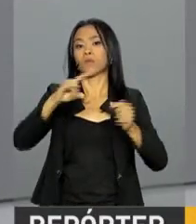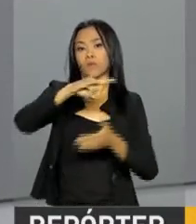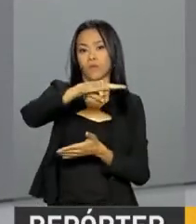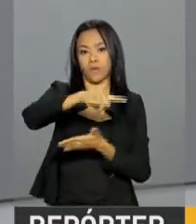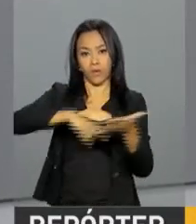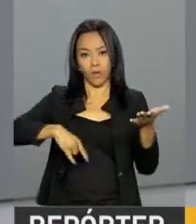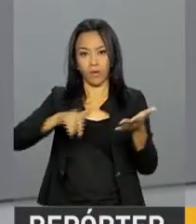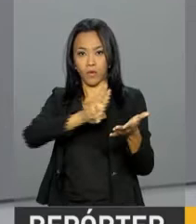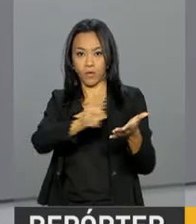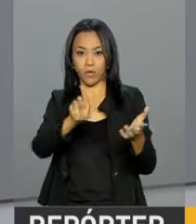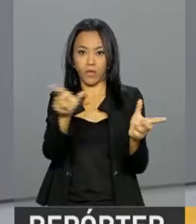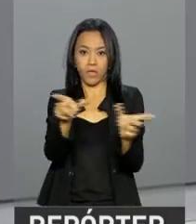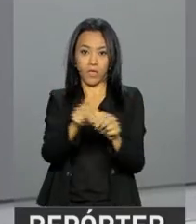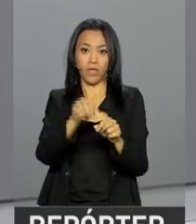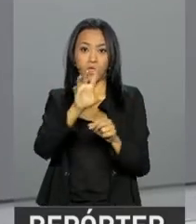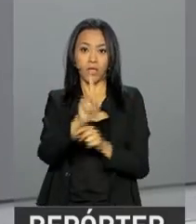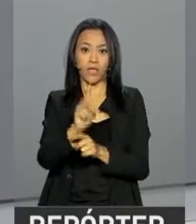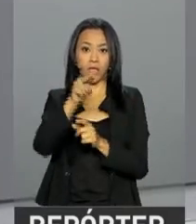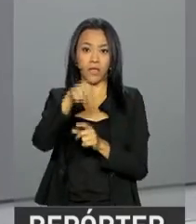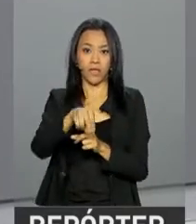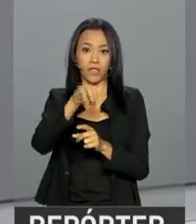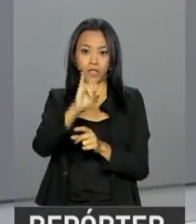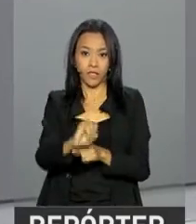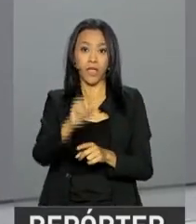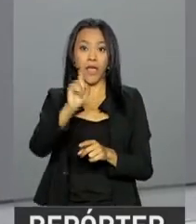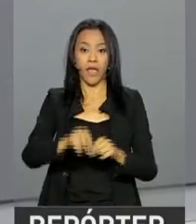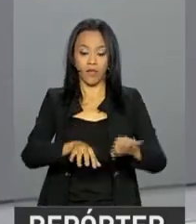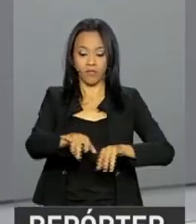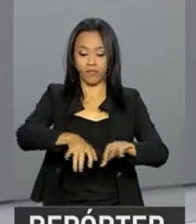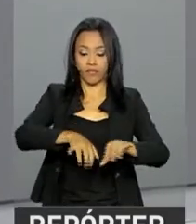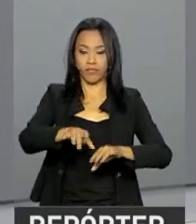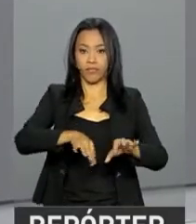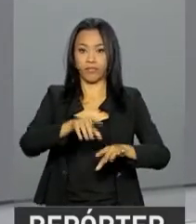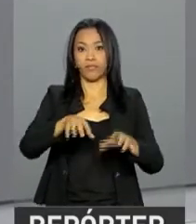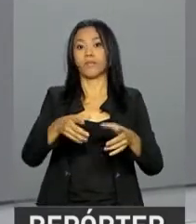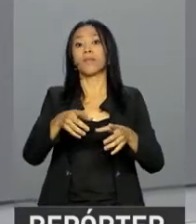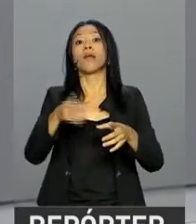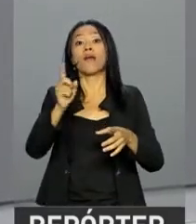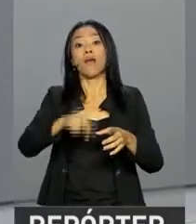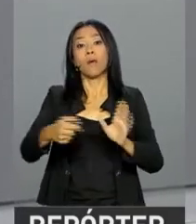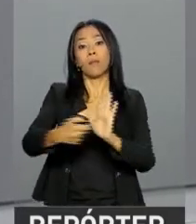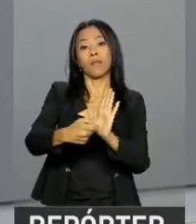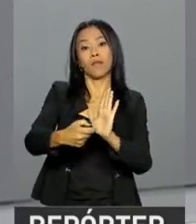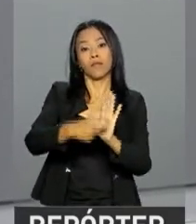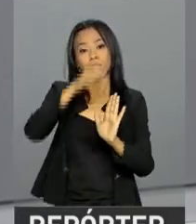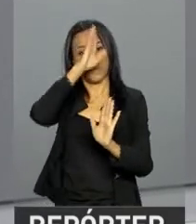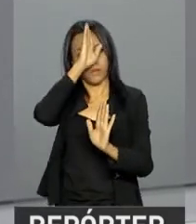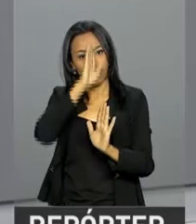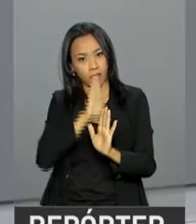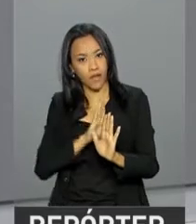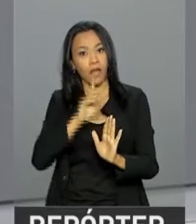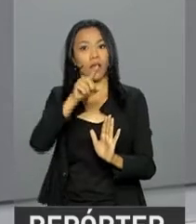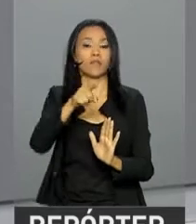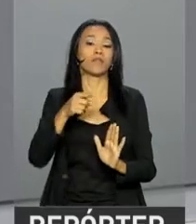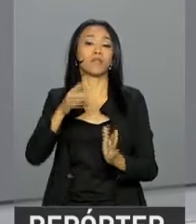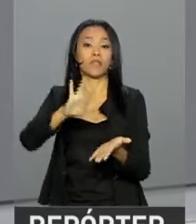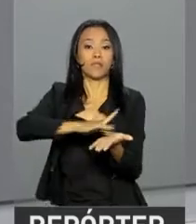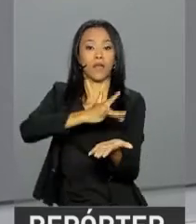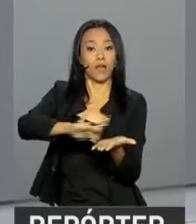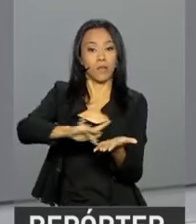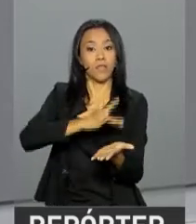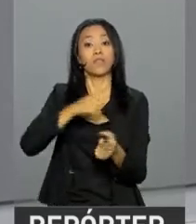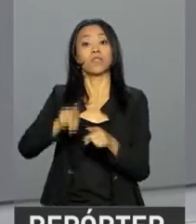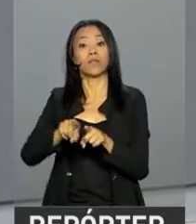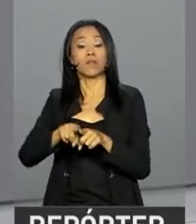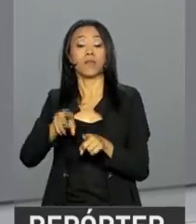identificação o dn será gerado digitalmente por meio de um aplicativo gratuito em celulares e tablets e poderá substituir